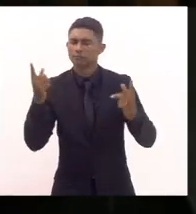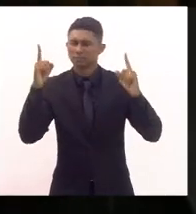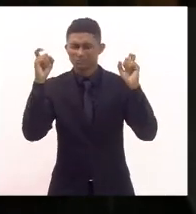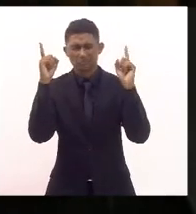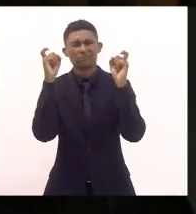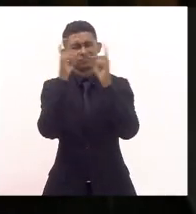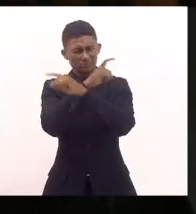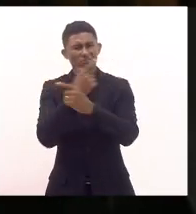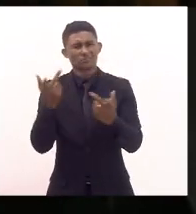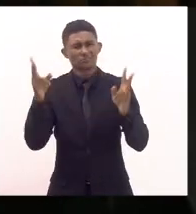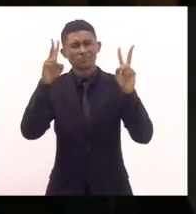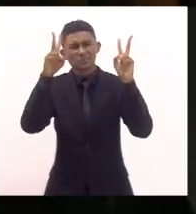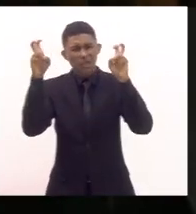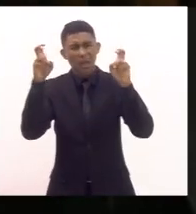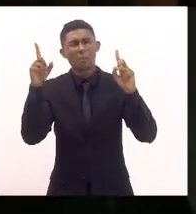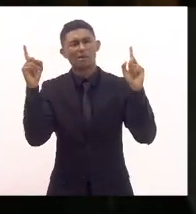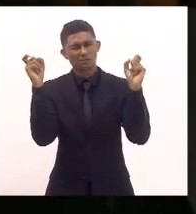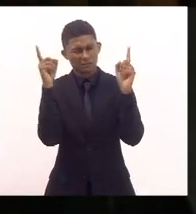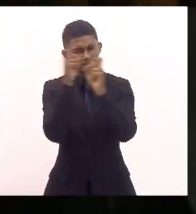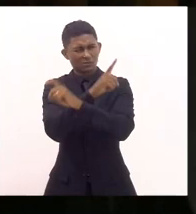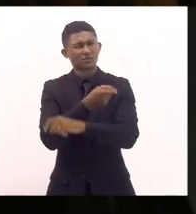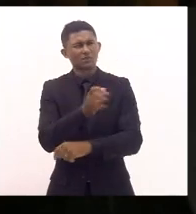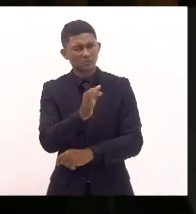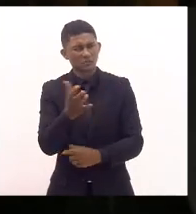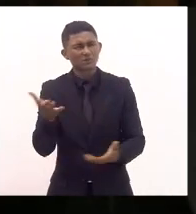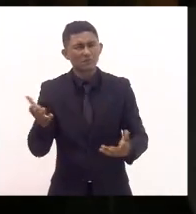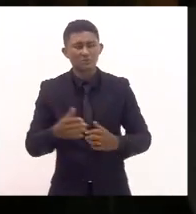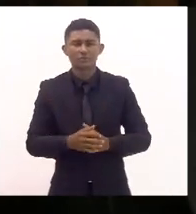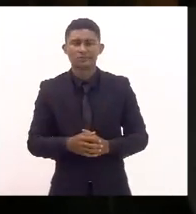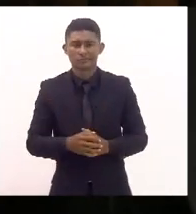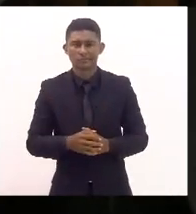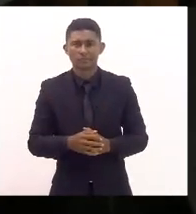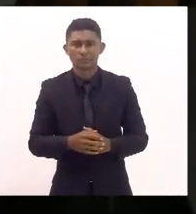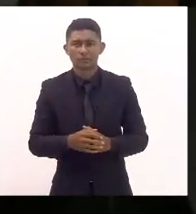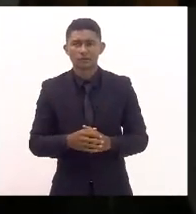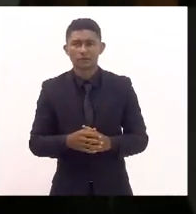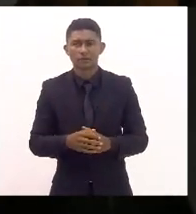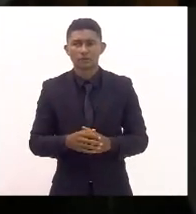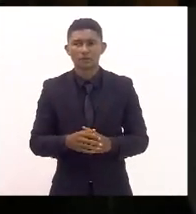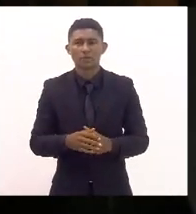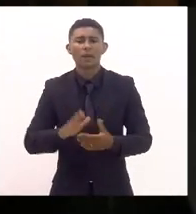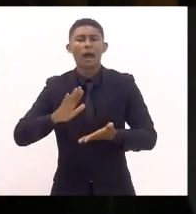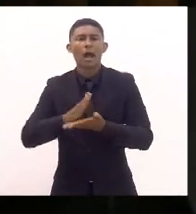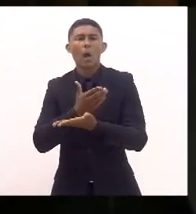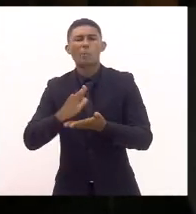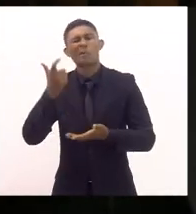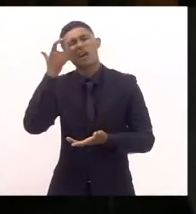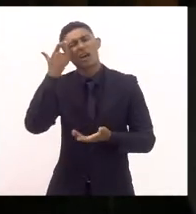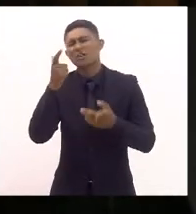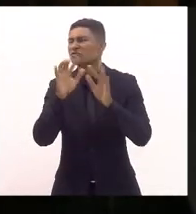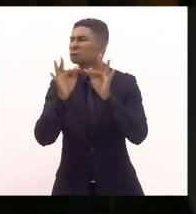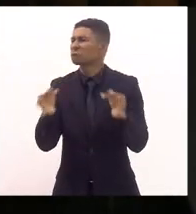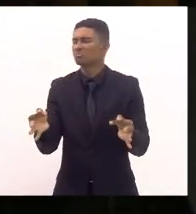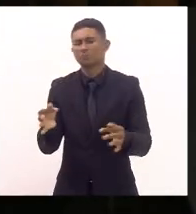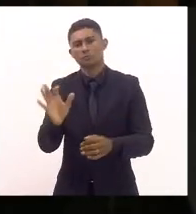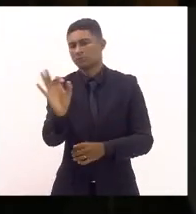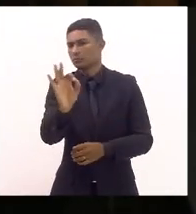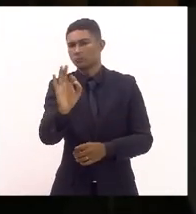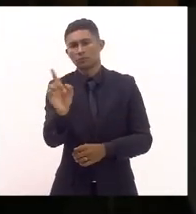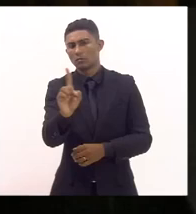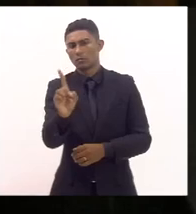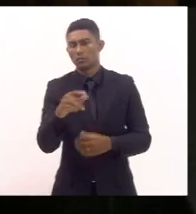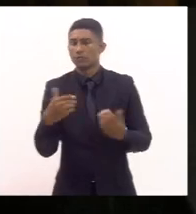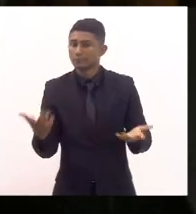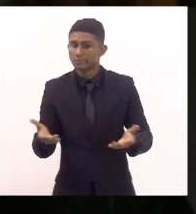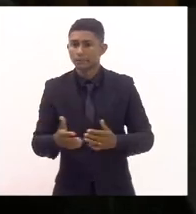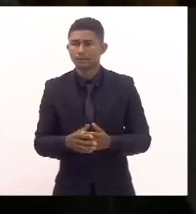desse tema que se tenta tratar com a maior simplicidade EA saída de